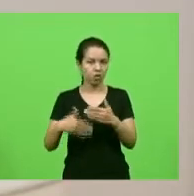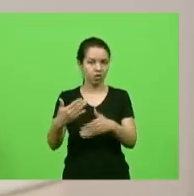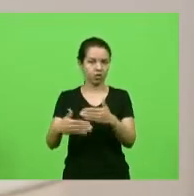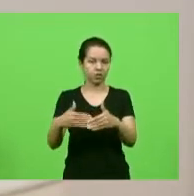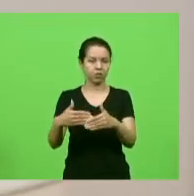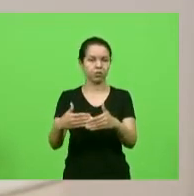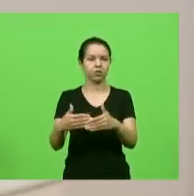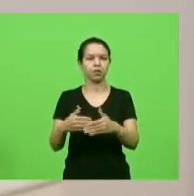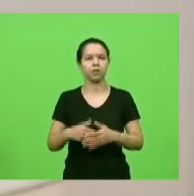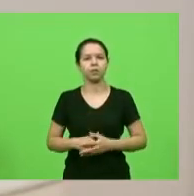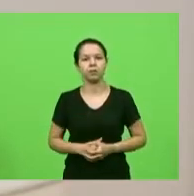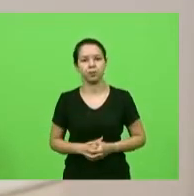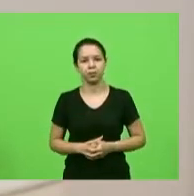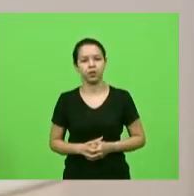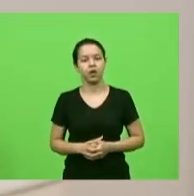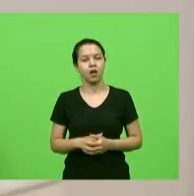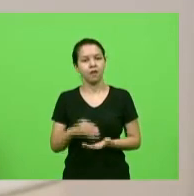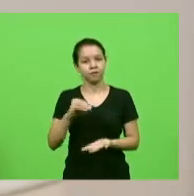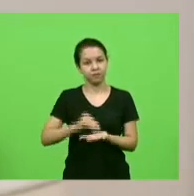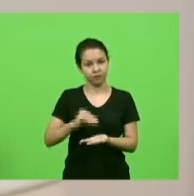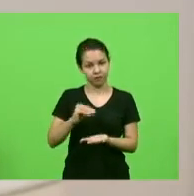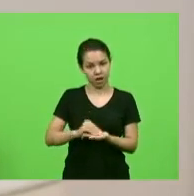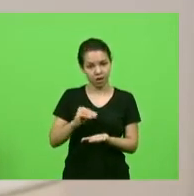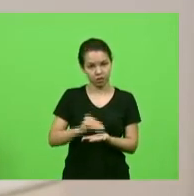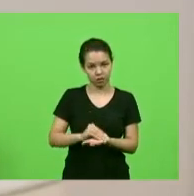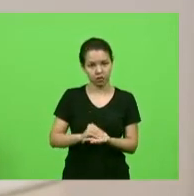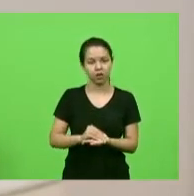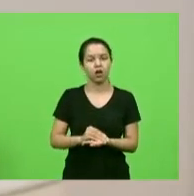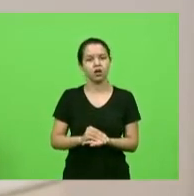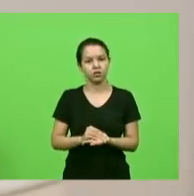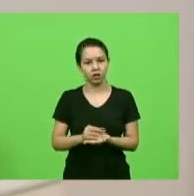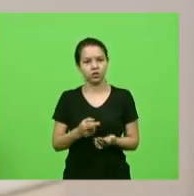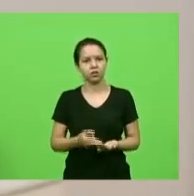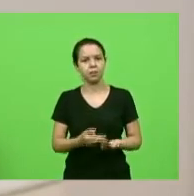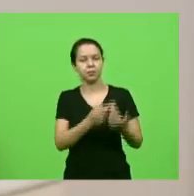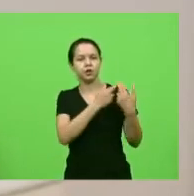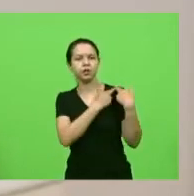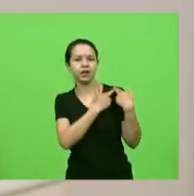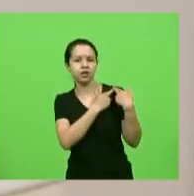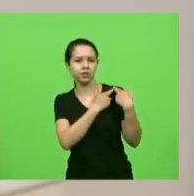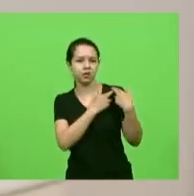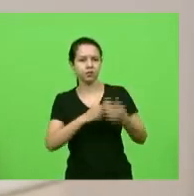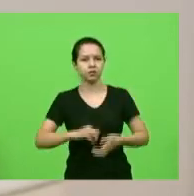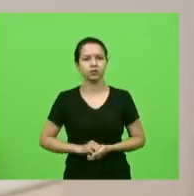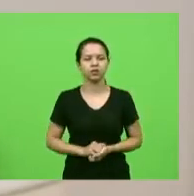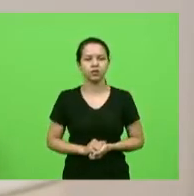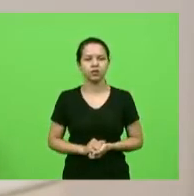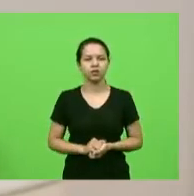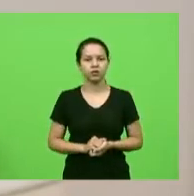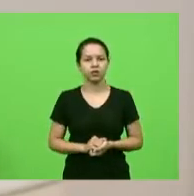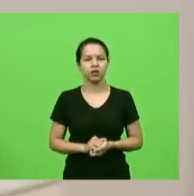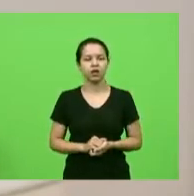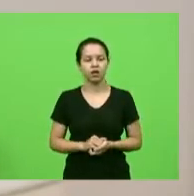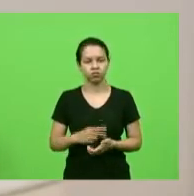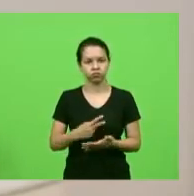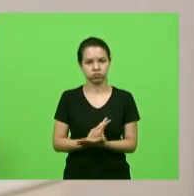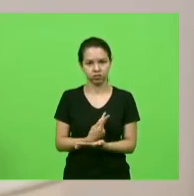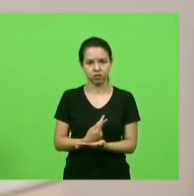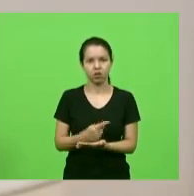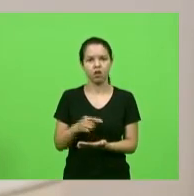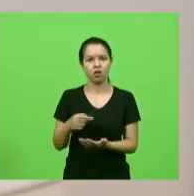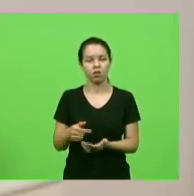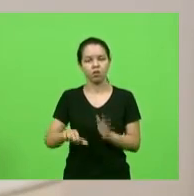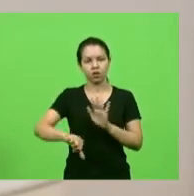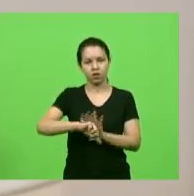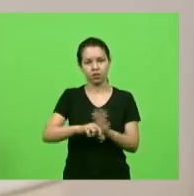pois a falta de probidade do agente político capaz de gerar um crime de responsabilidade não necessariamente precisa